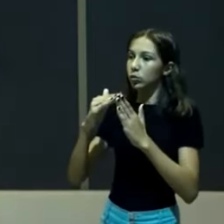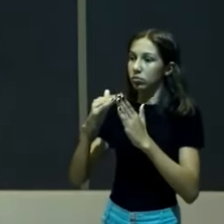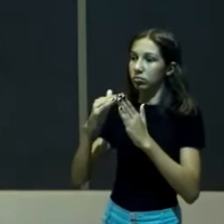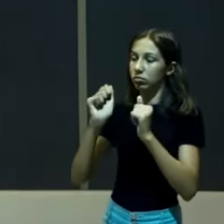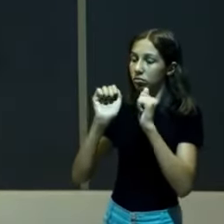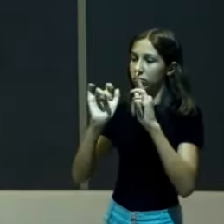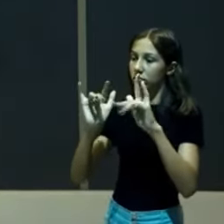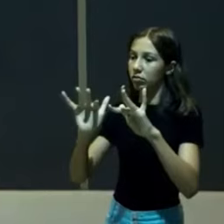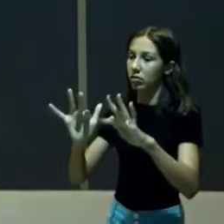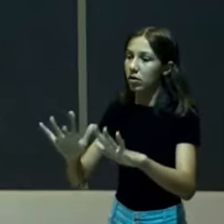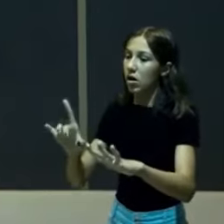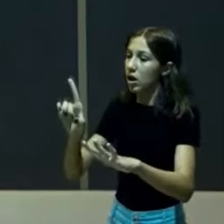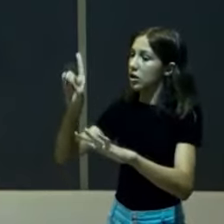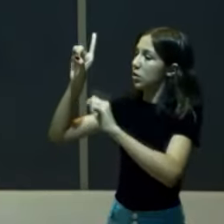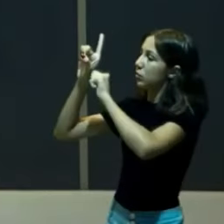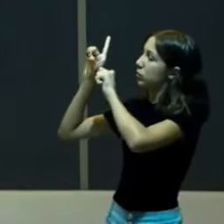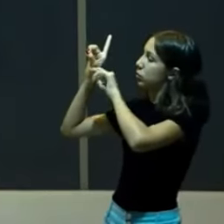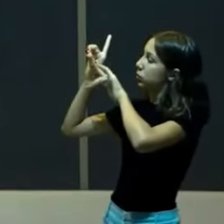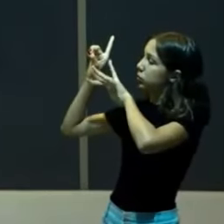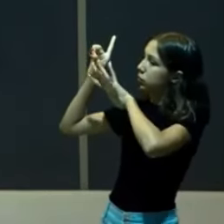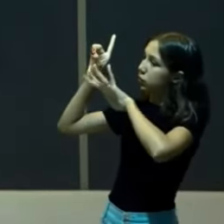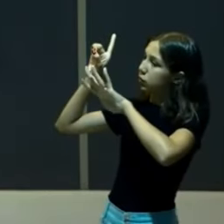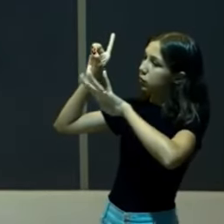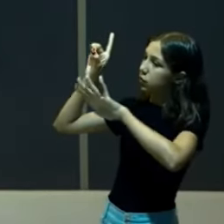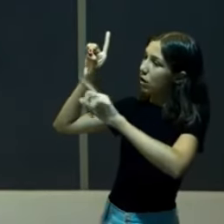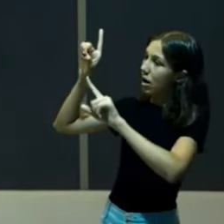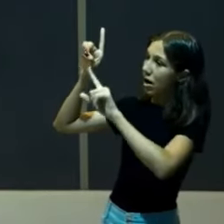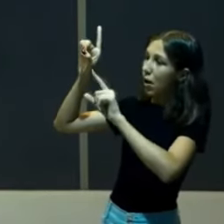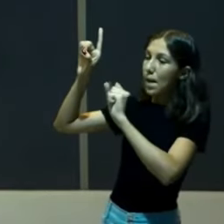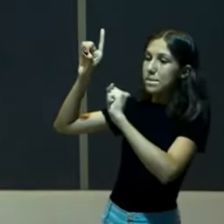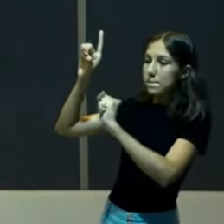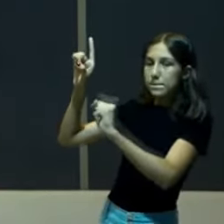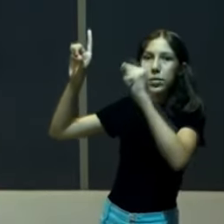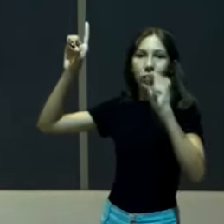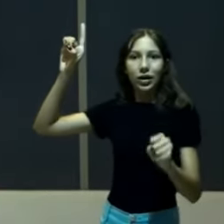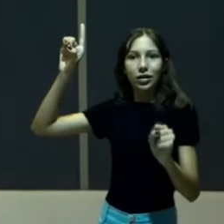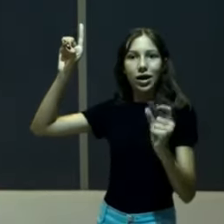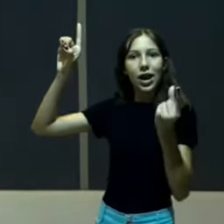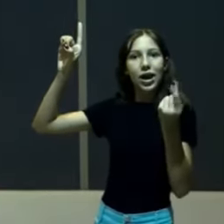Deus vai dar tudo isso a vocês segundo a riqueza deles, dele.